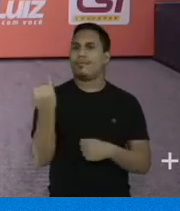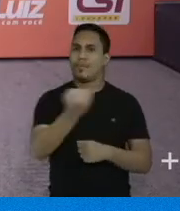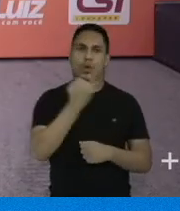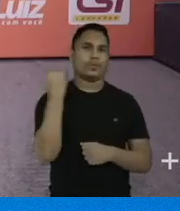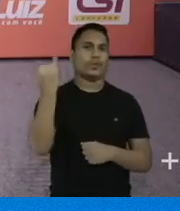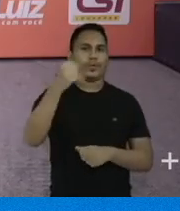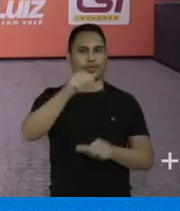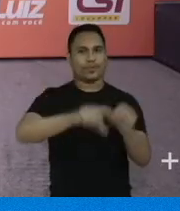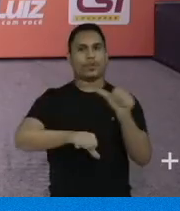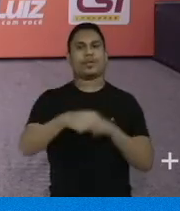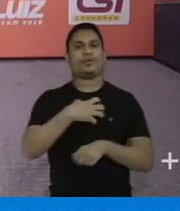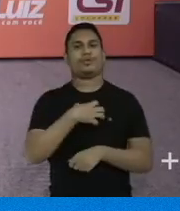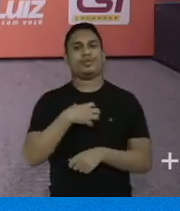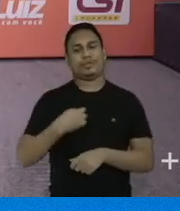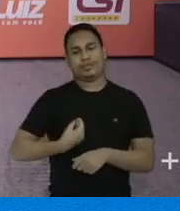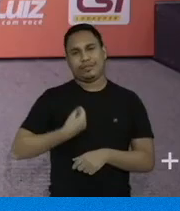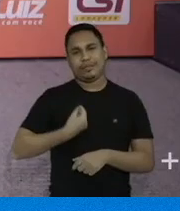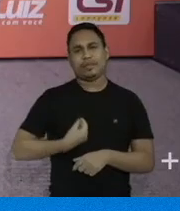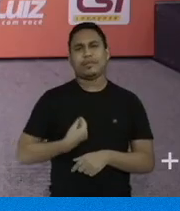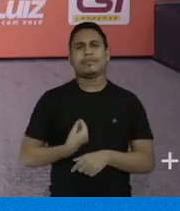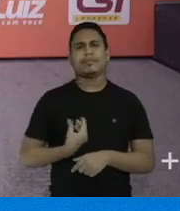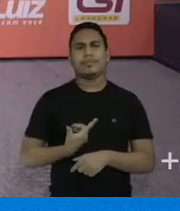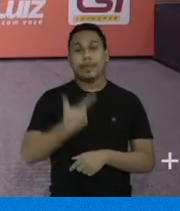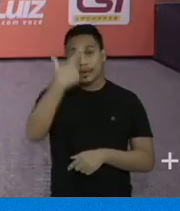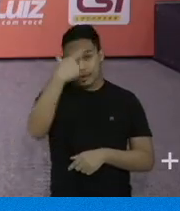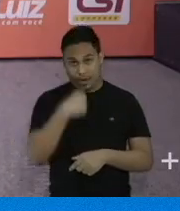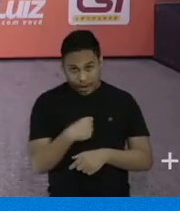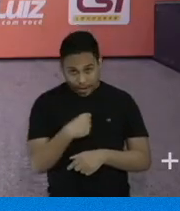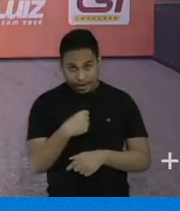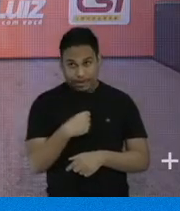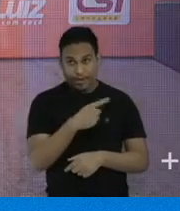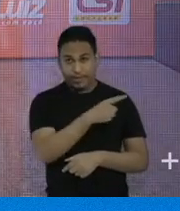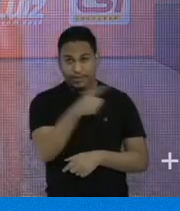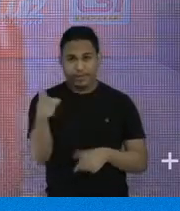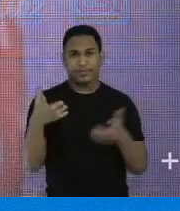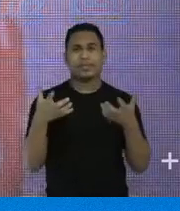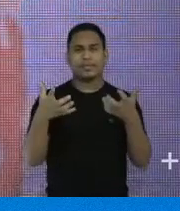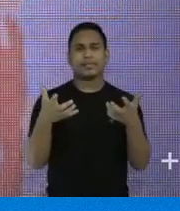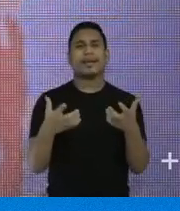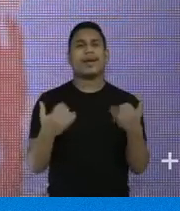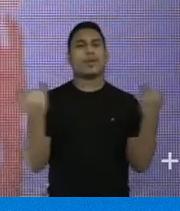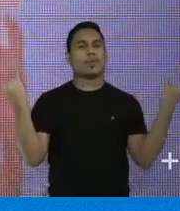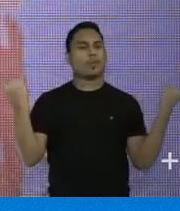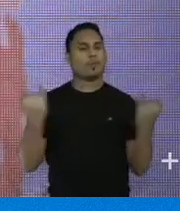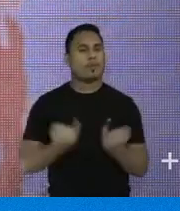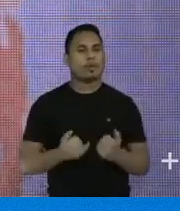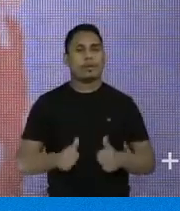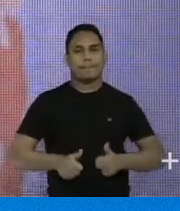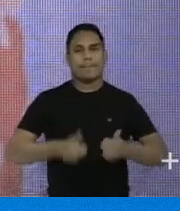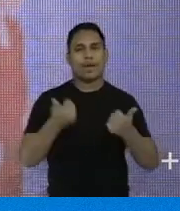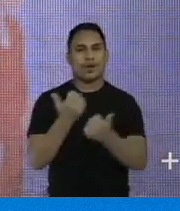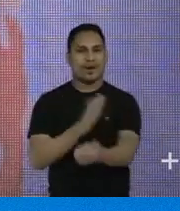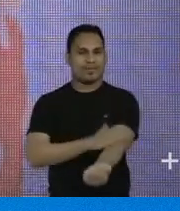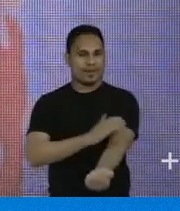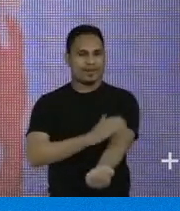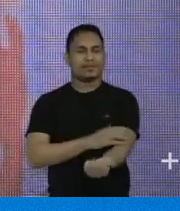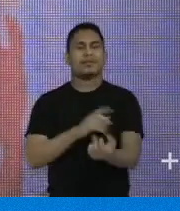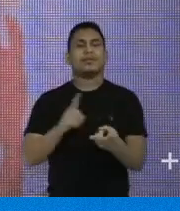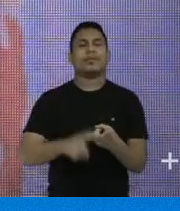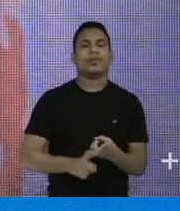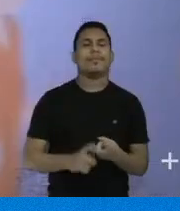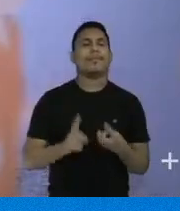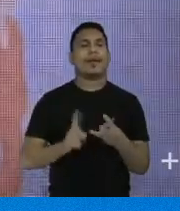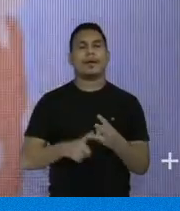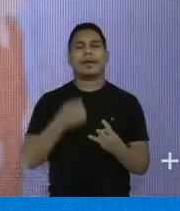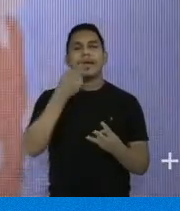pensar. Quem é que não quer perder o peso, melhorar a pressão, evitar ter